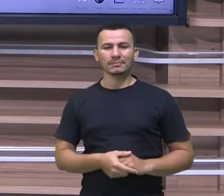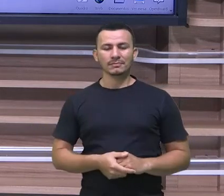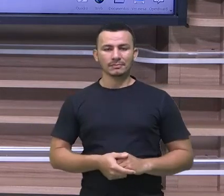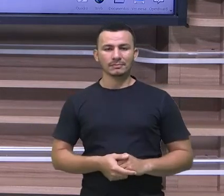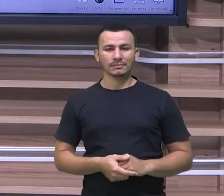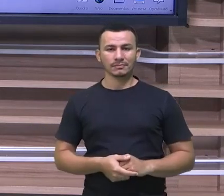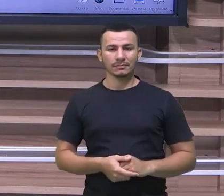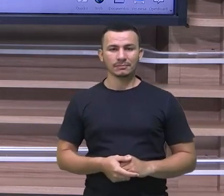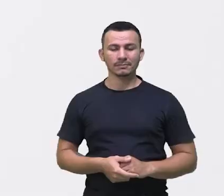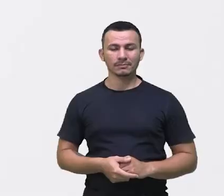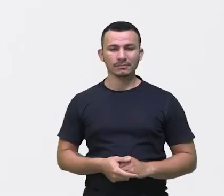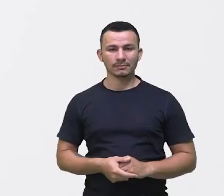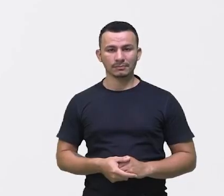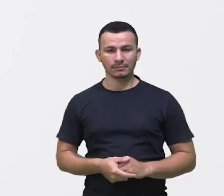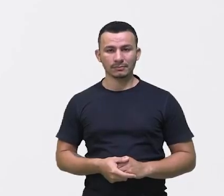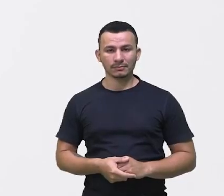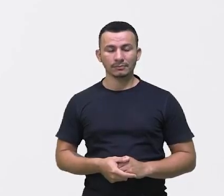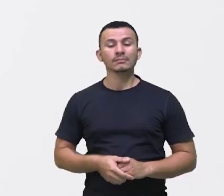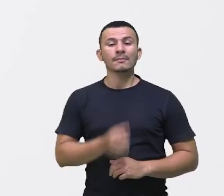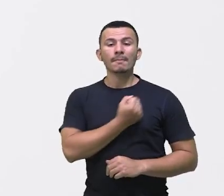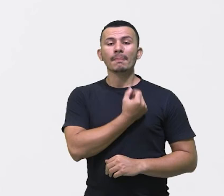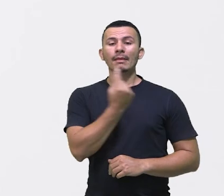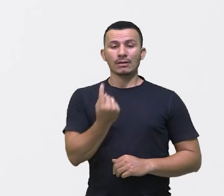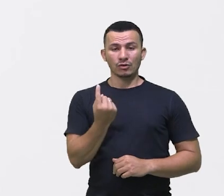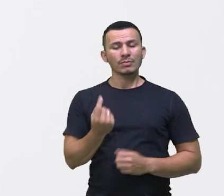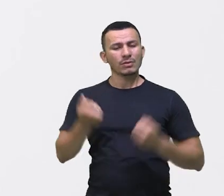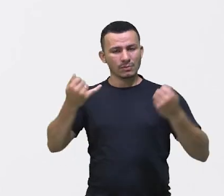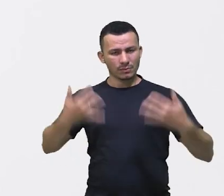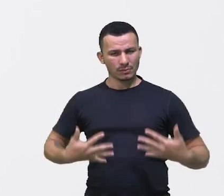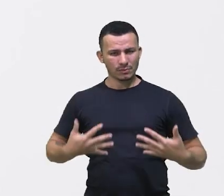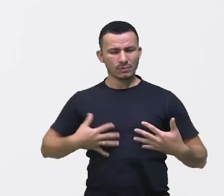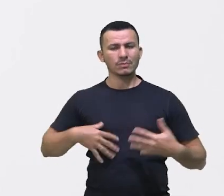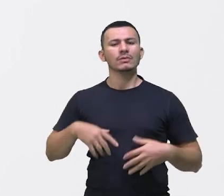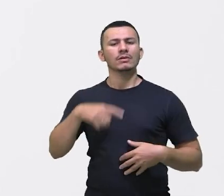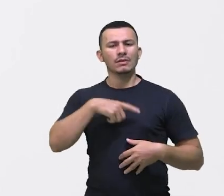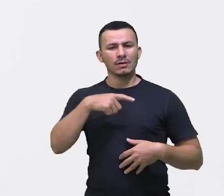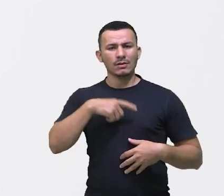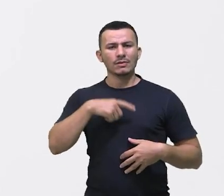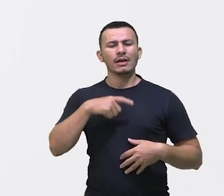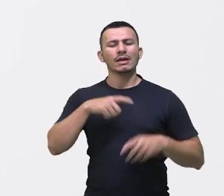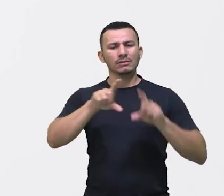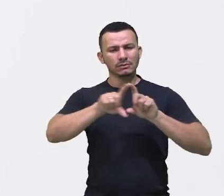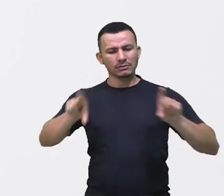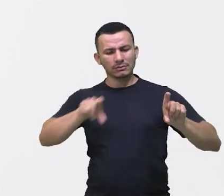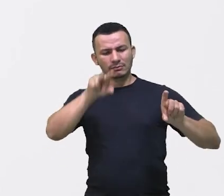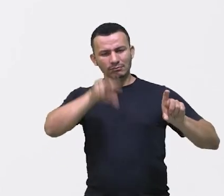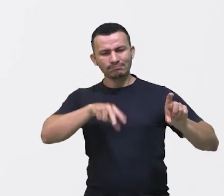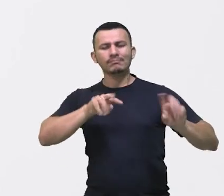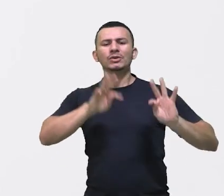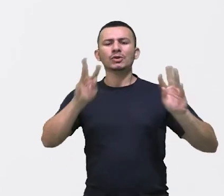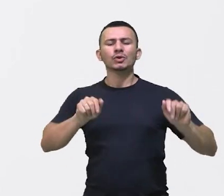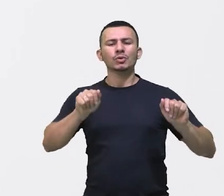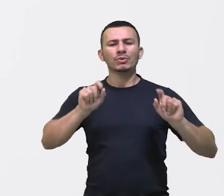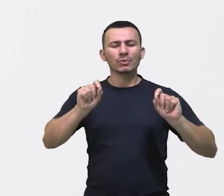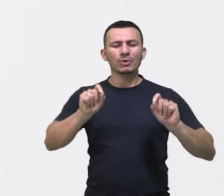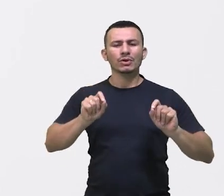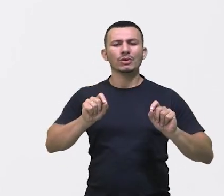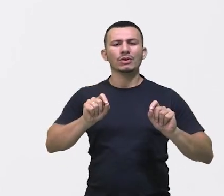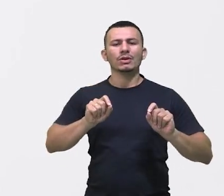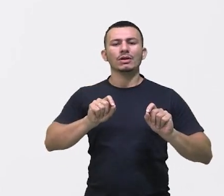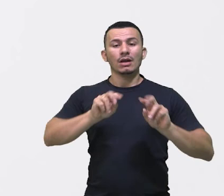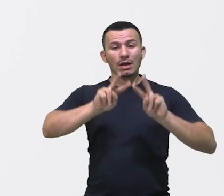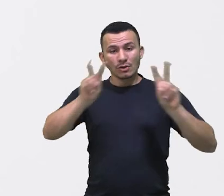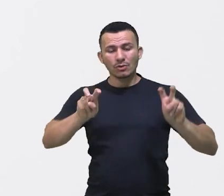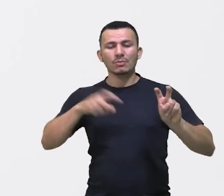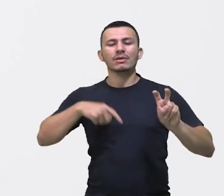Vamos realizar a nossa correção. Na questão 1, como a gente falou, ele traz uma breve introdução sobre as fontes de energia e